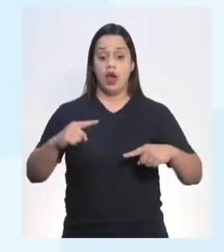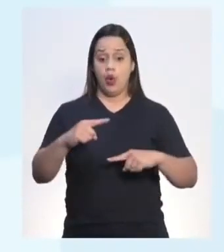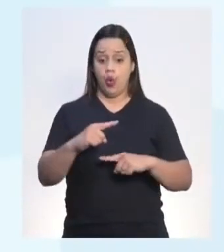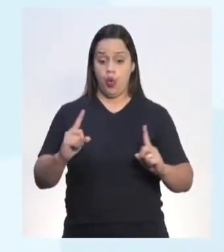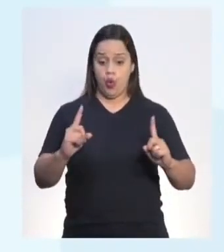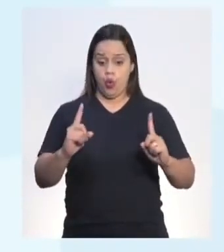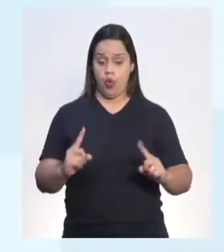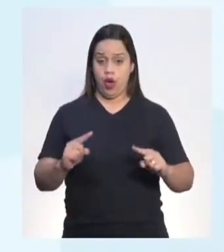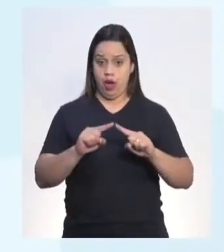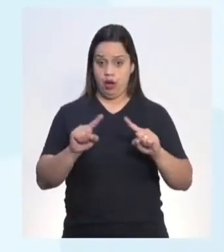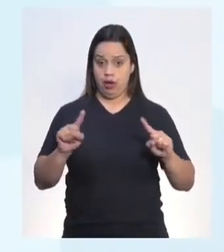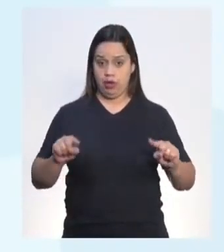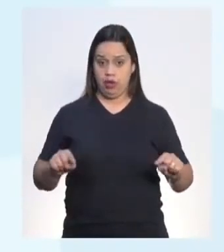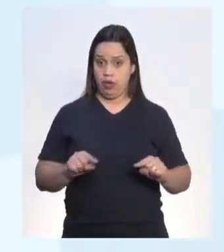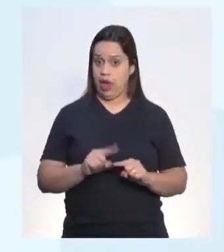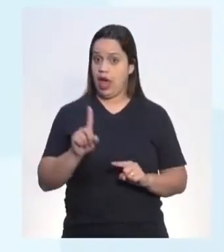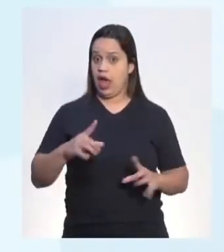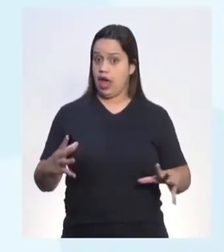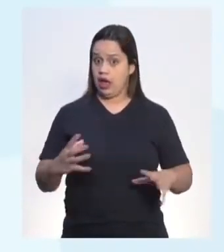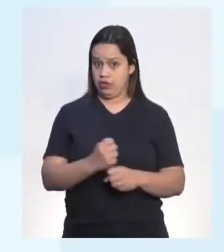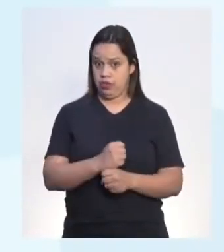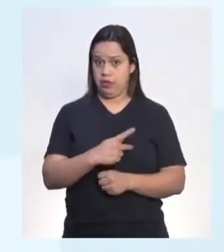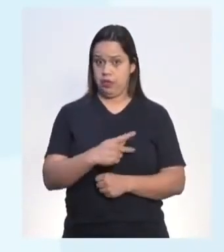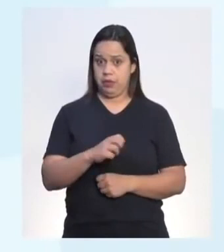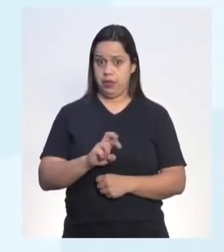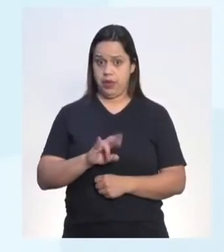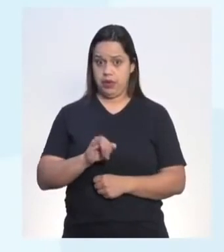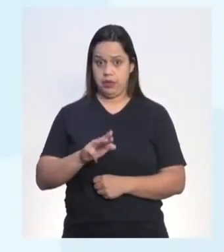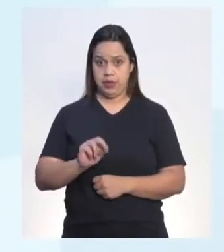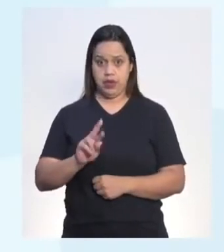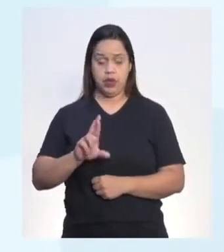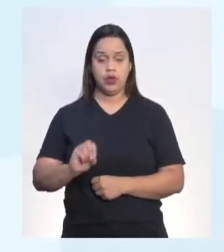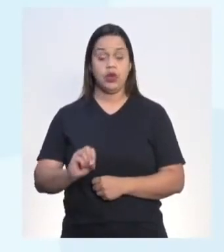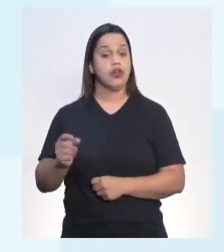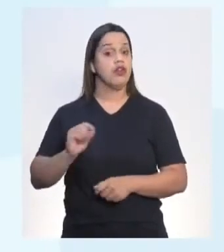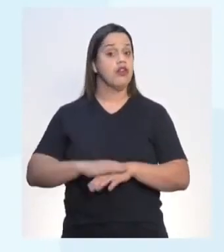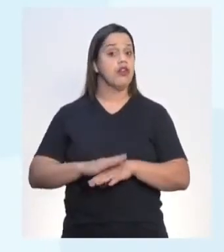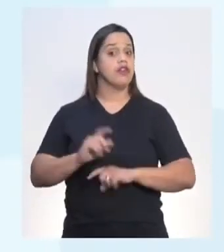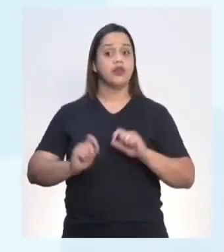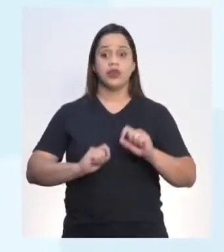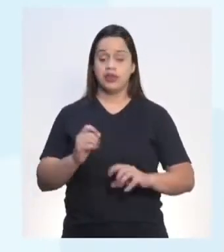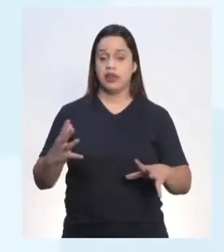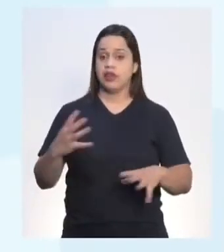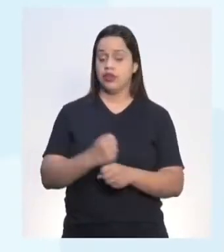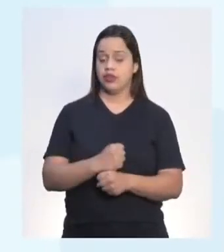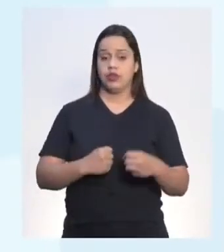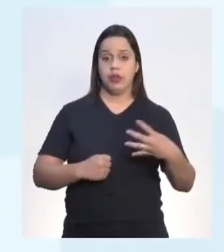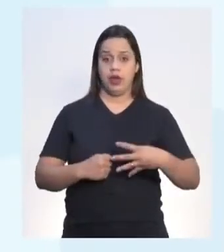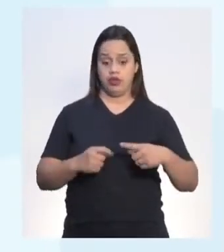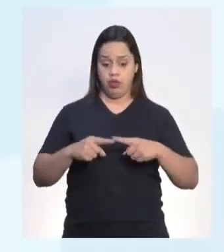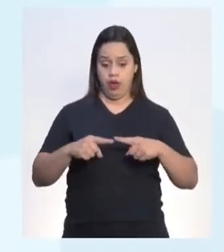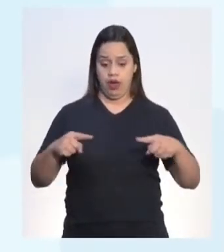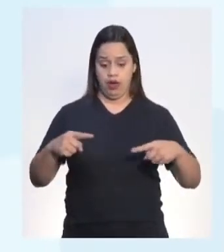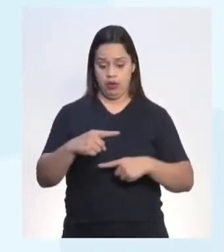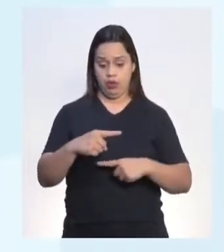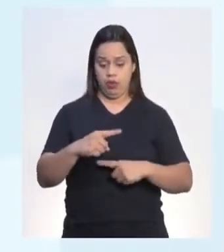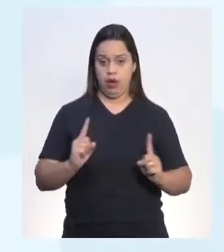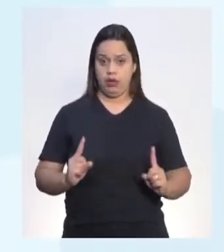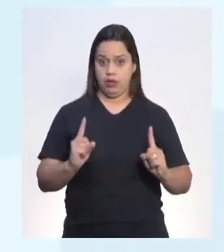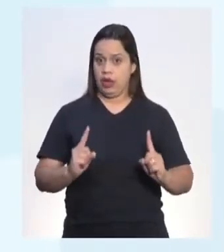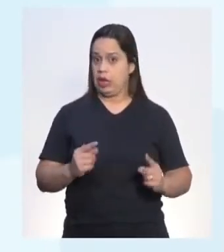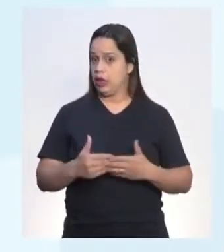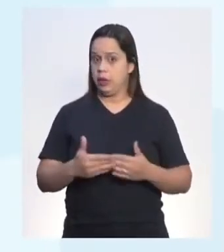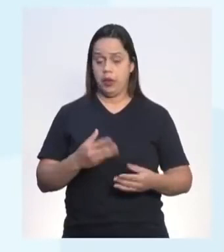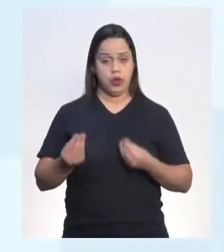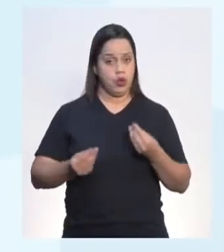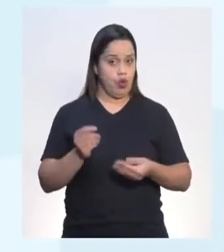o perímetro da minha figura. Lembra que é a soma deles? Então, o que a gente vai fazer? A gente vai somar esses 4 lados, não me importa a ordem que você